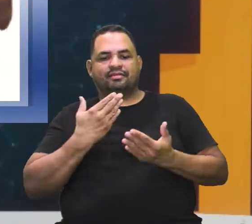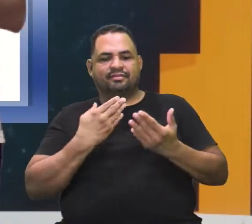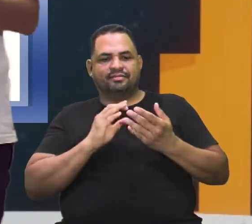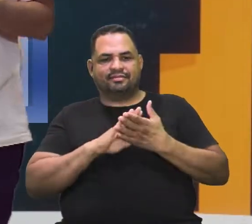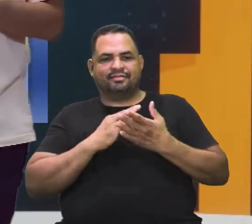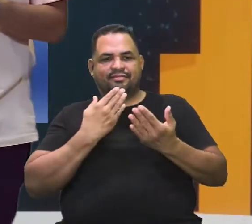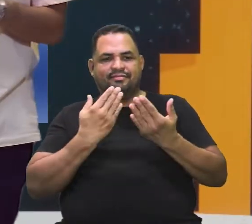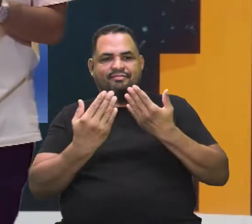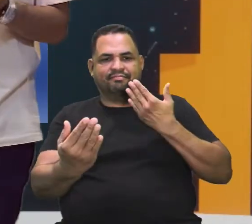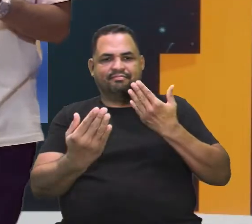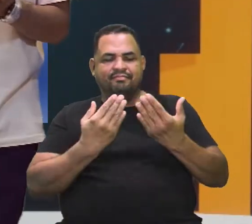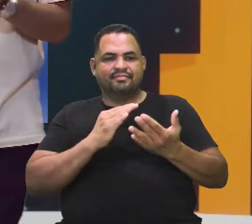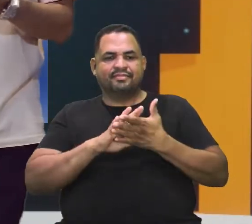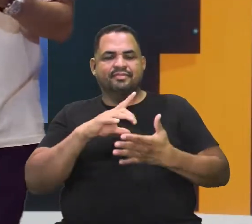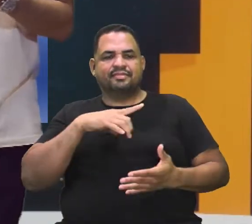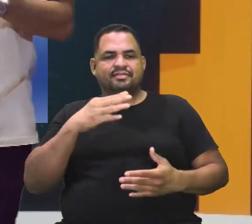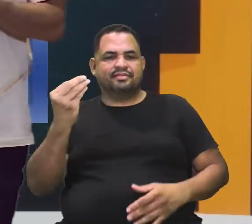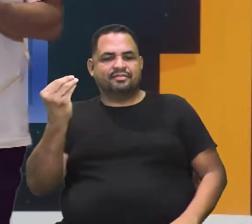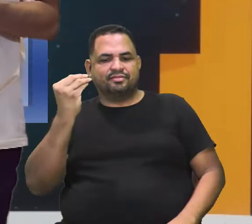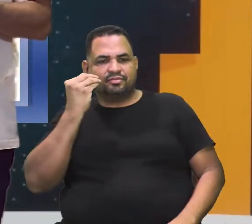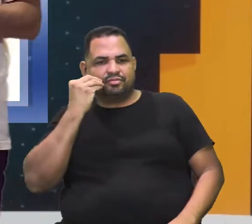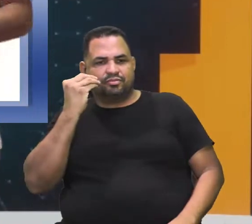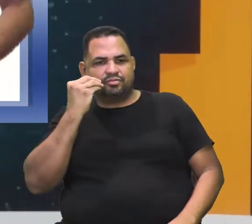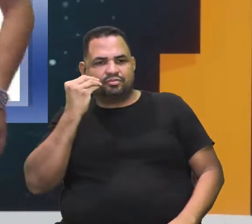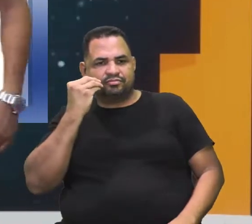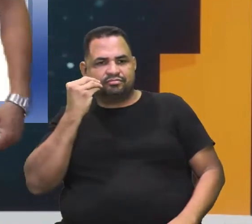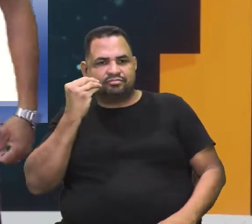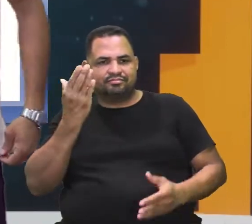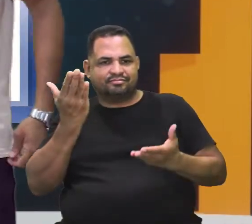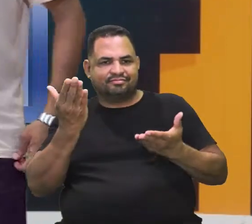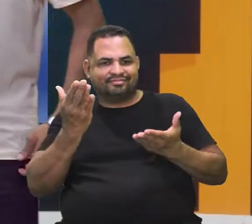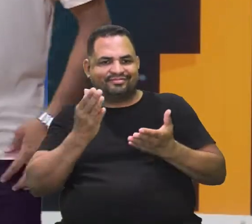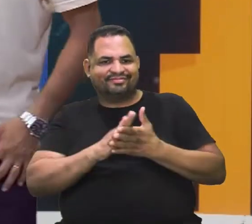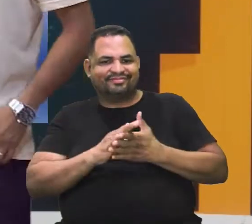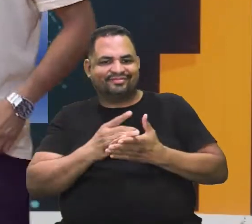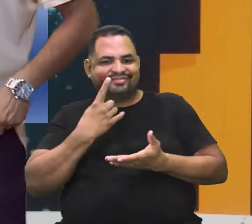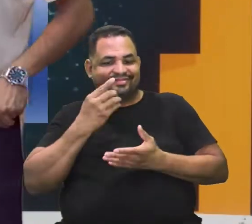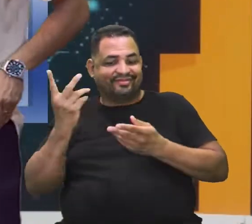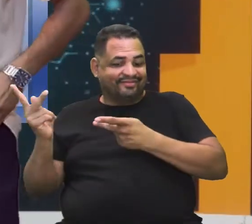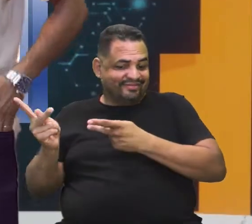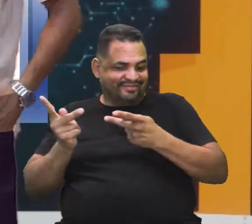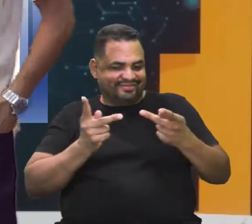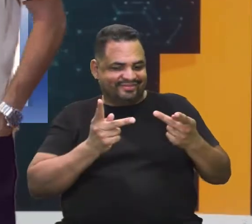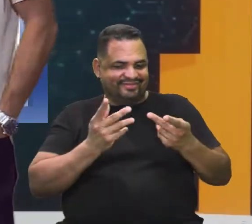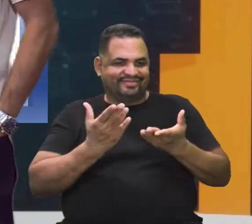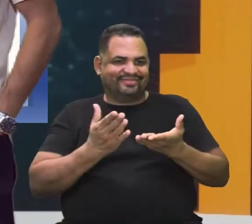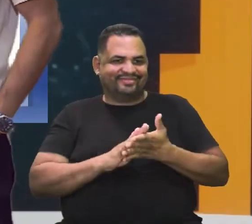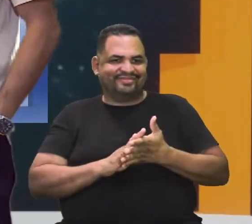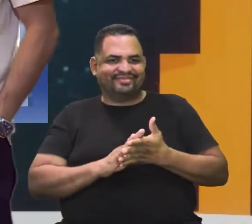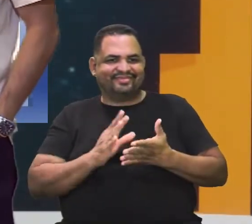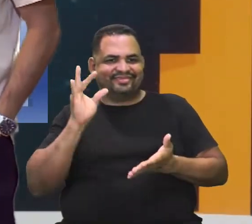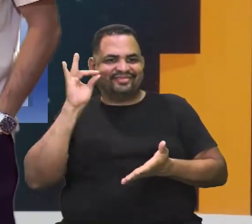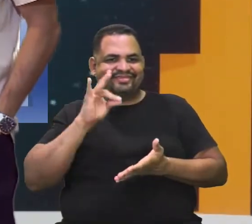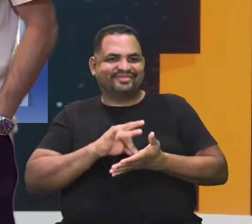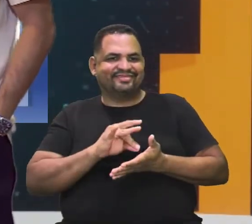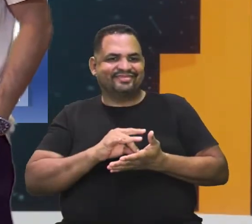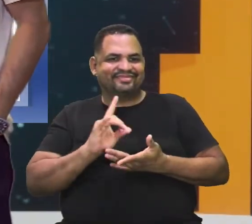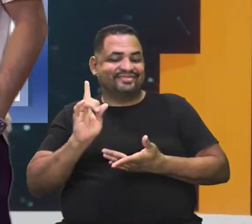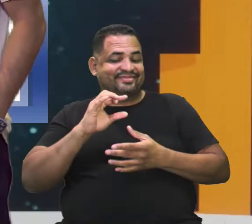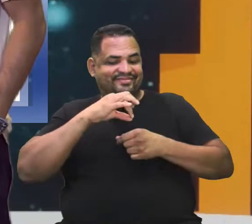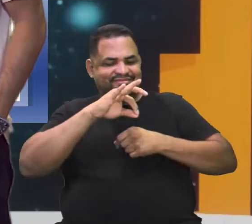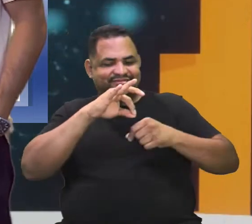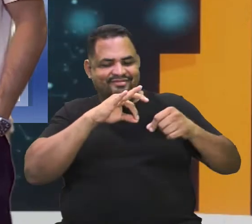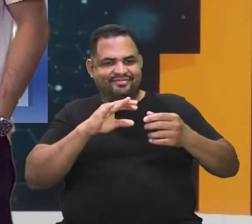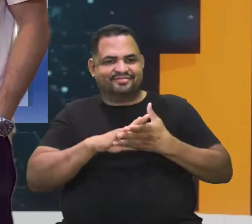caminho! E aí a gente teve a oportunidade esses dias de visitar de surpresa, né? Então a gente chegou ali, na verdade, não foi tão